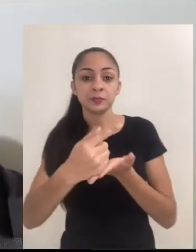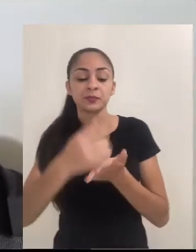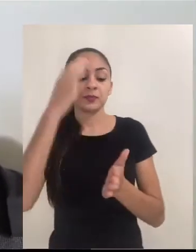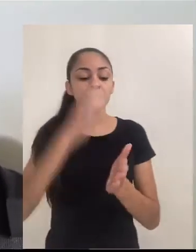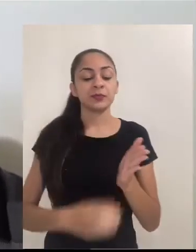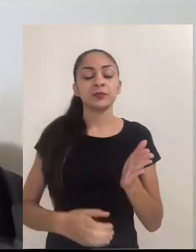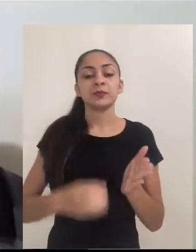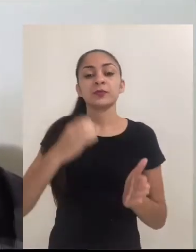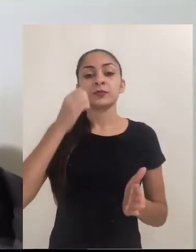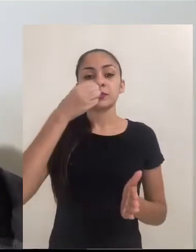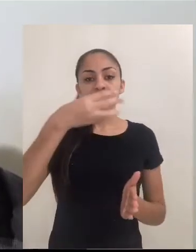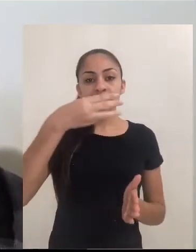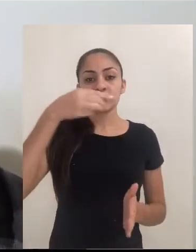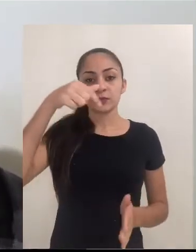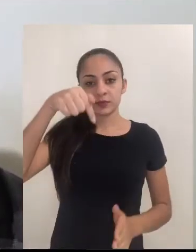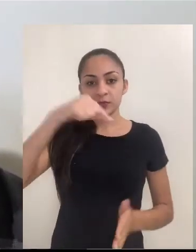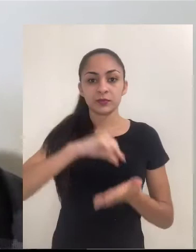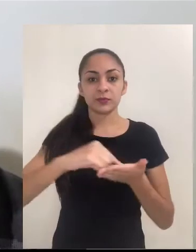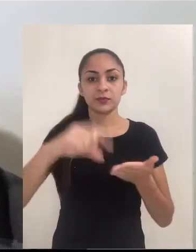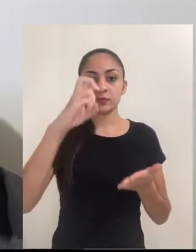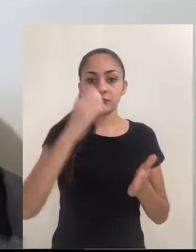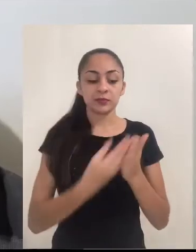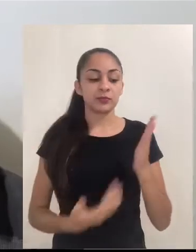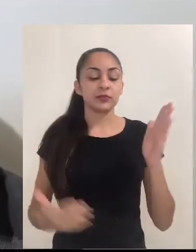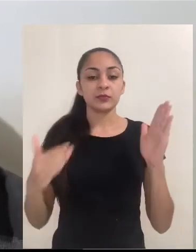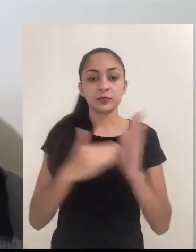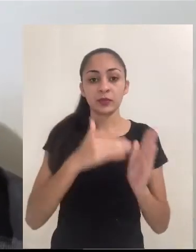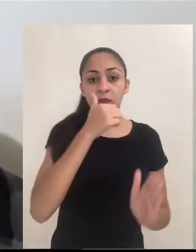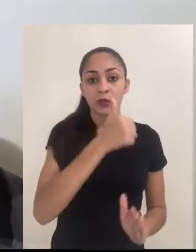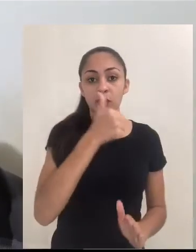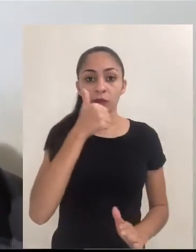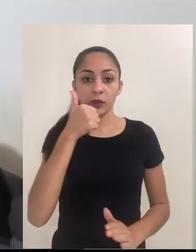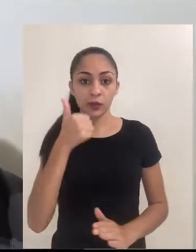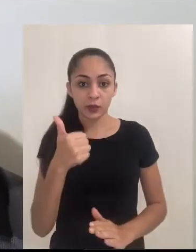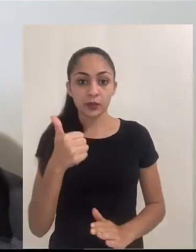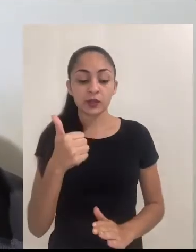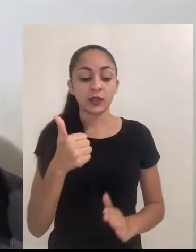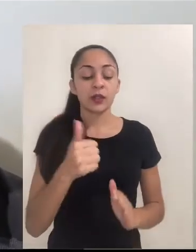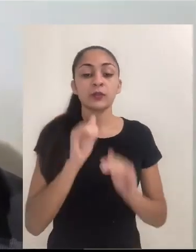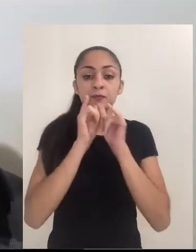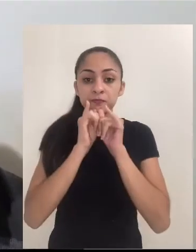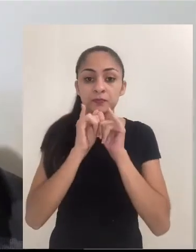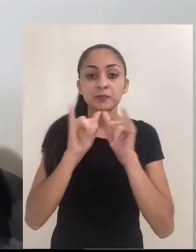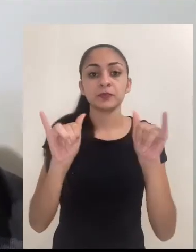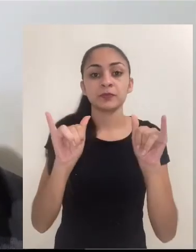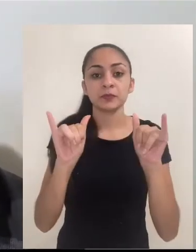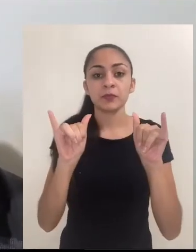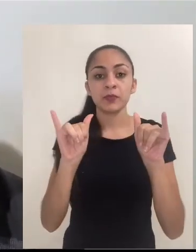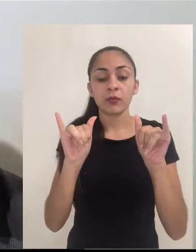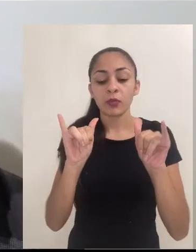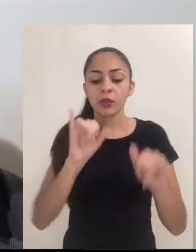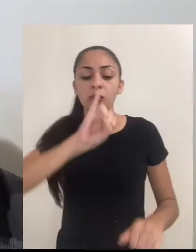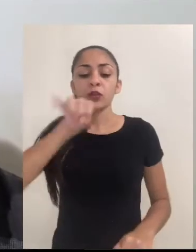Gênesis, capítulo 37, do versículo 5 ao versículo 11, onde está escrito: